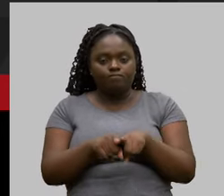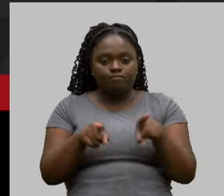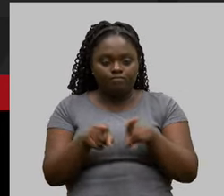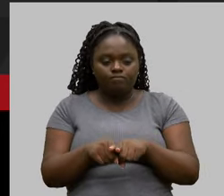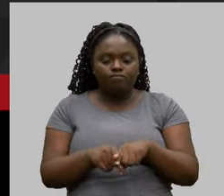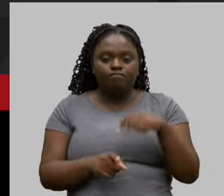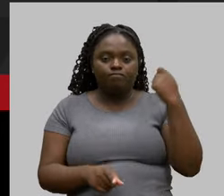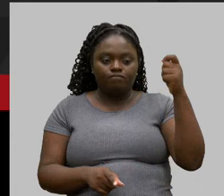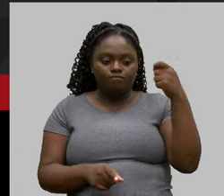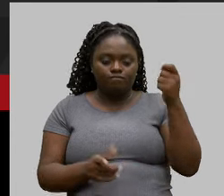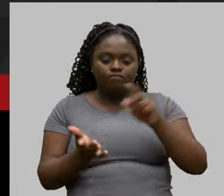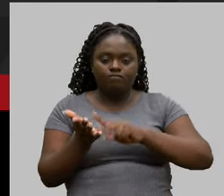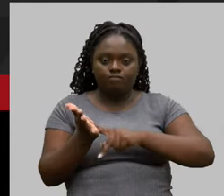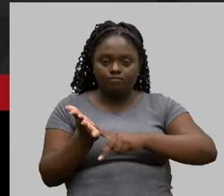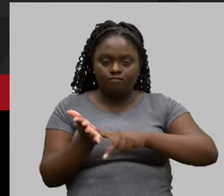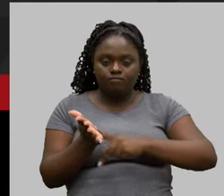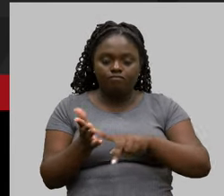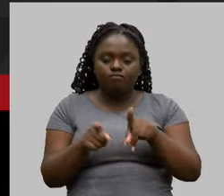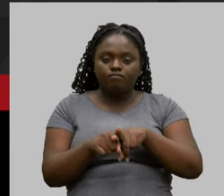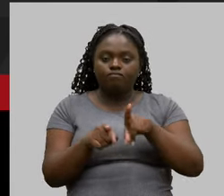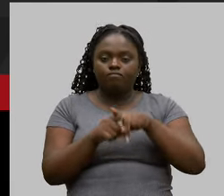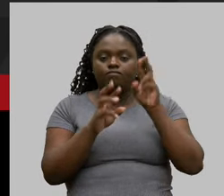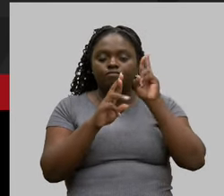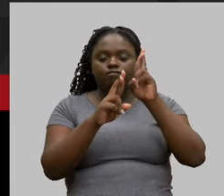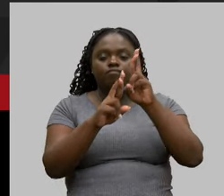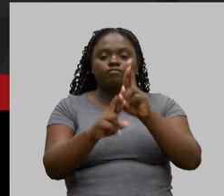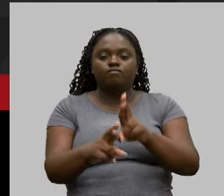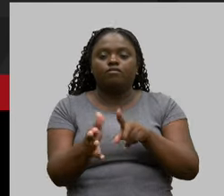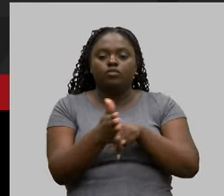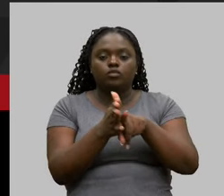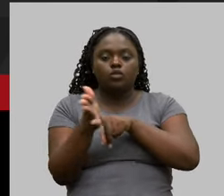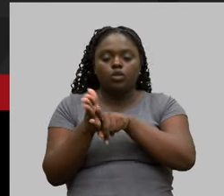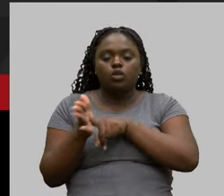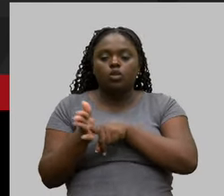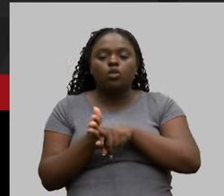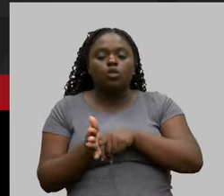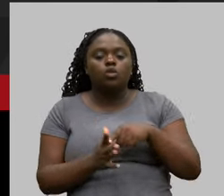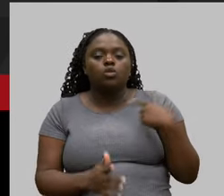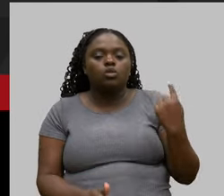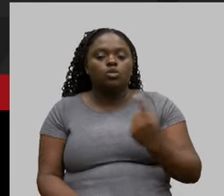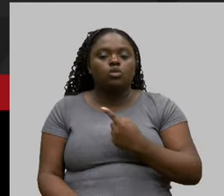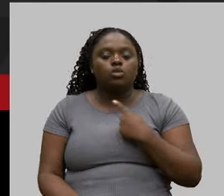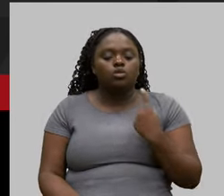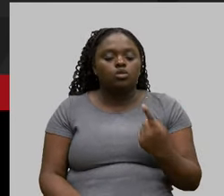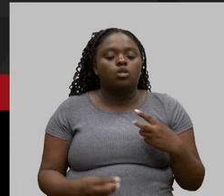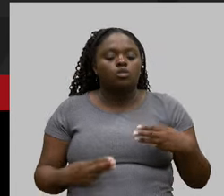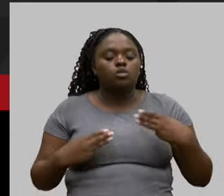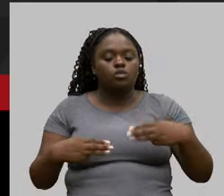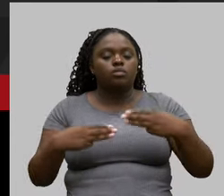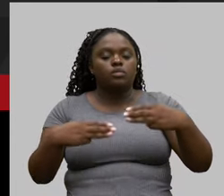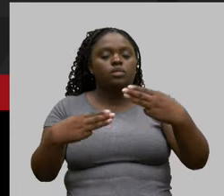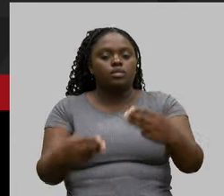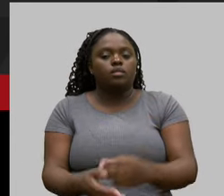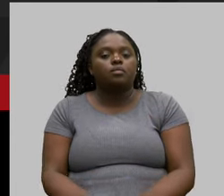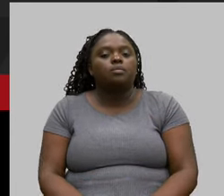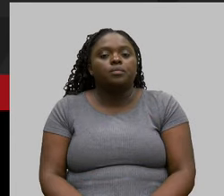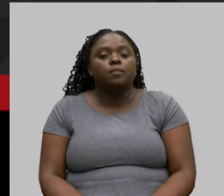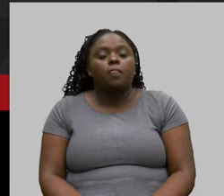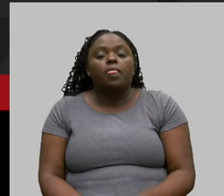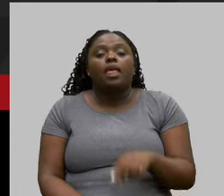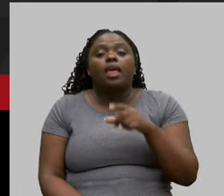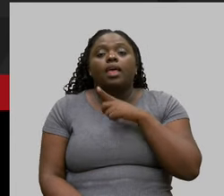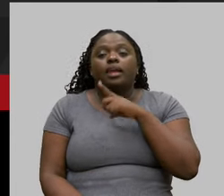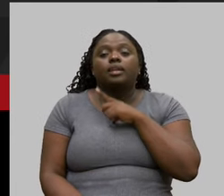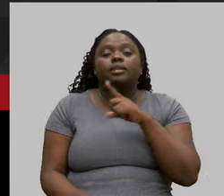sindicais representantes dos órgãos de fiscalização que somos nós o Ministério da Previdência e os tribunais de contas e temos e coloquei